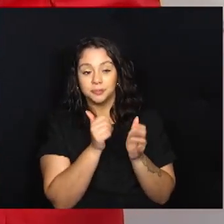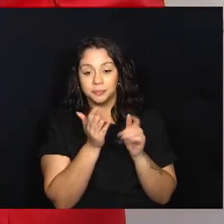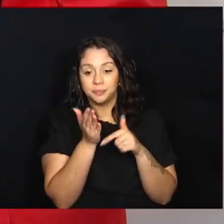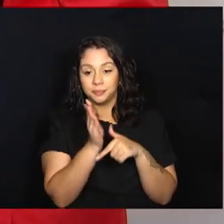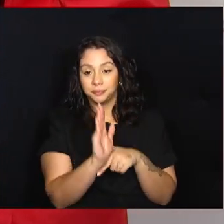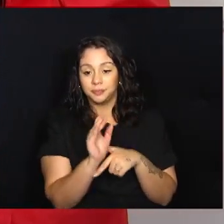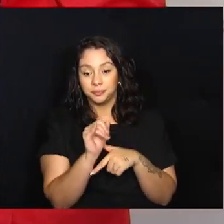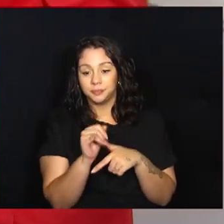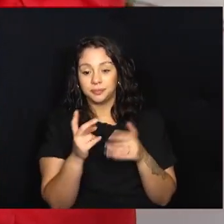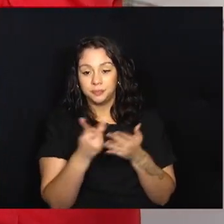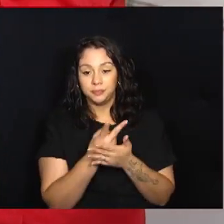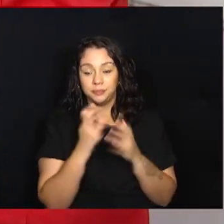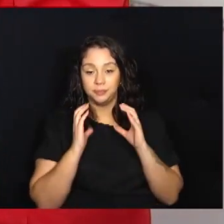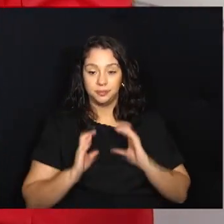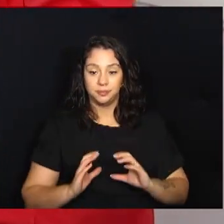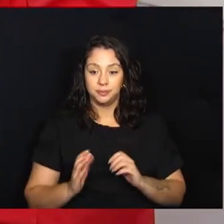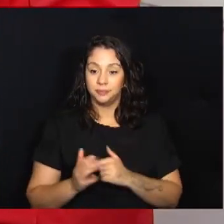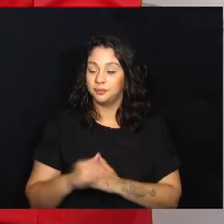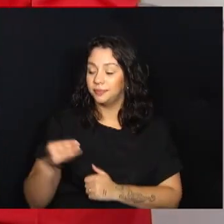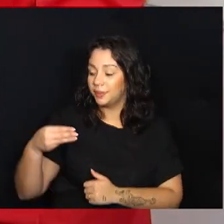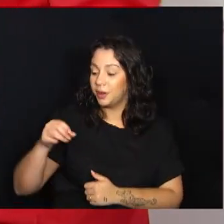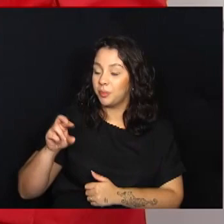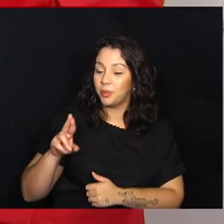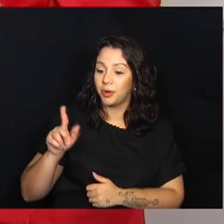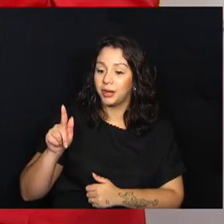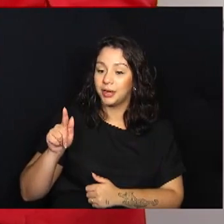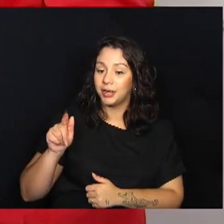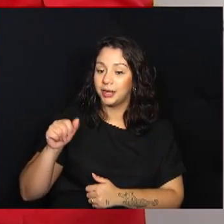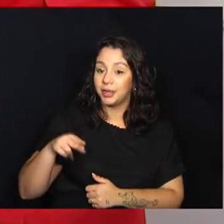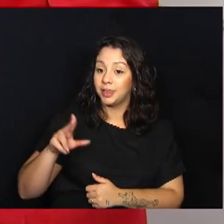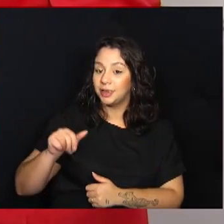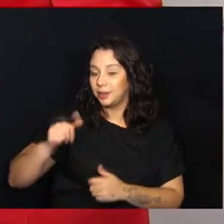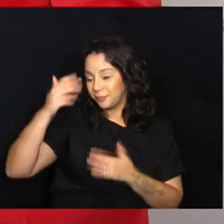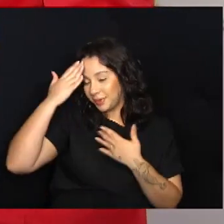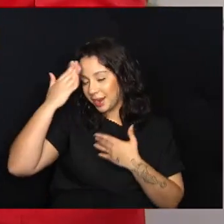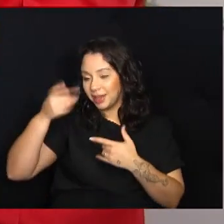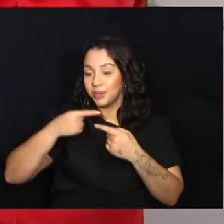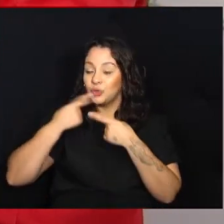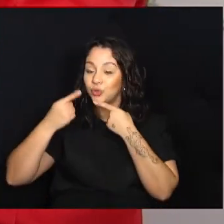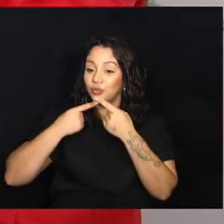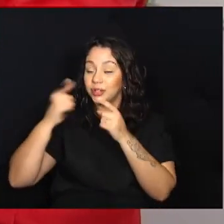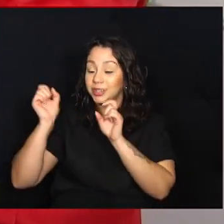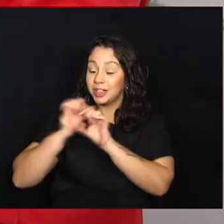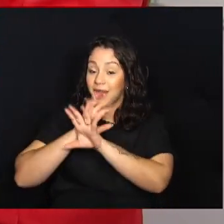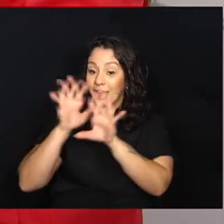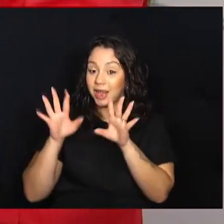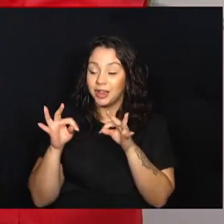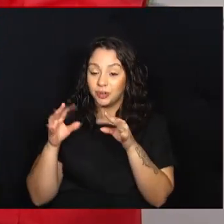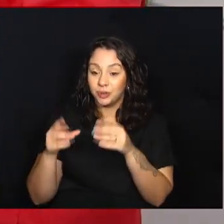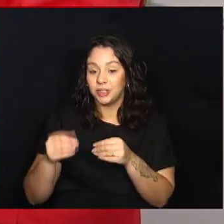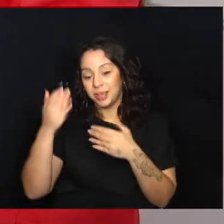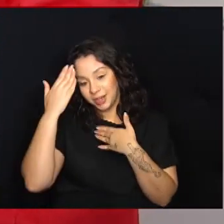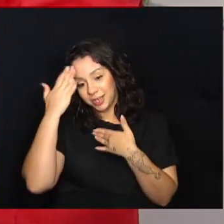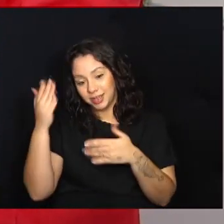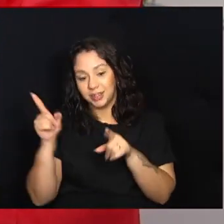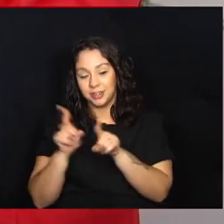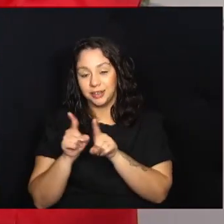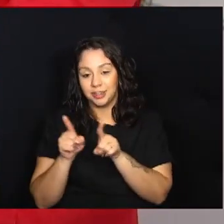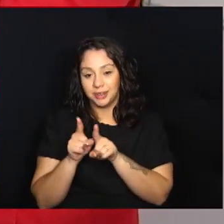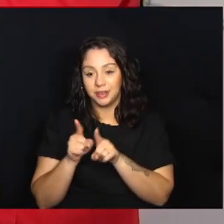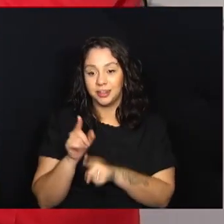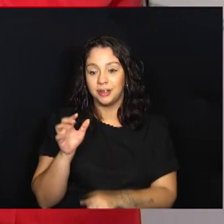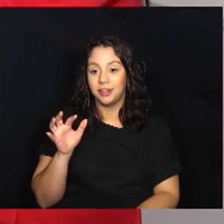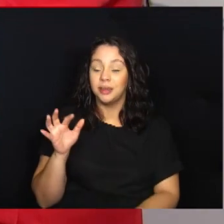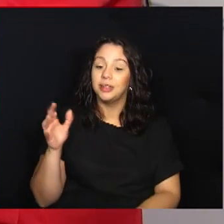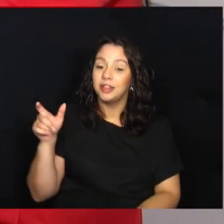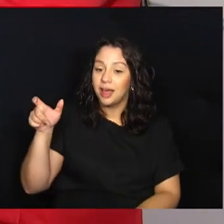também comportamental. Morgana, muito obrigada por tirar todas as nossas dúvidas. Agradeço aí também a tutora do Floquinho, que